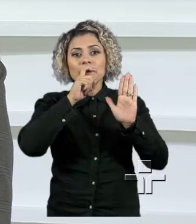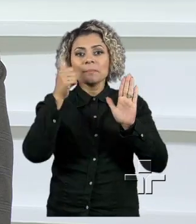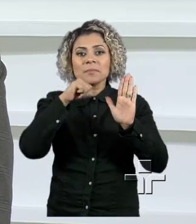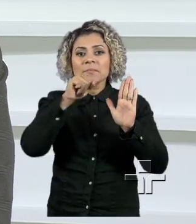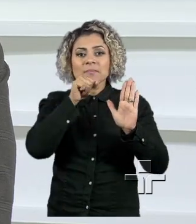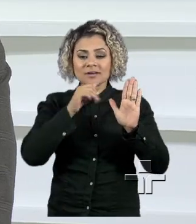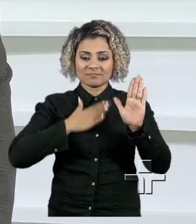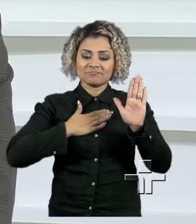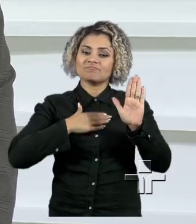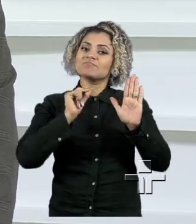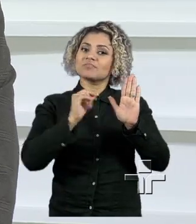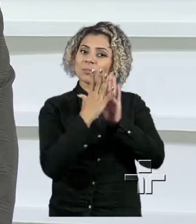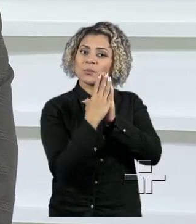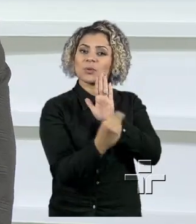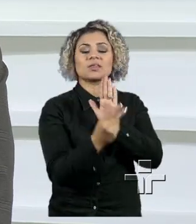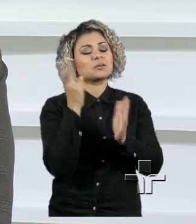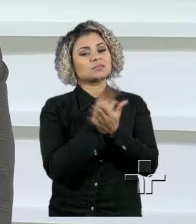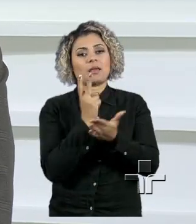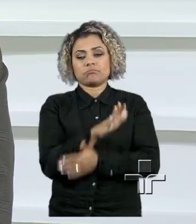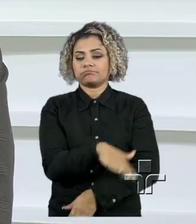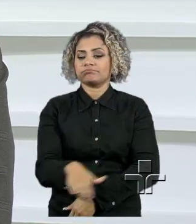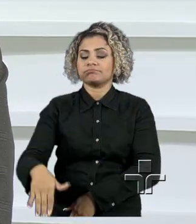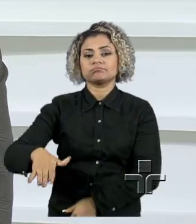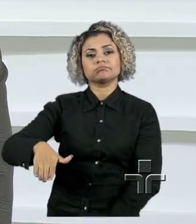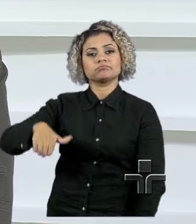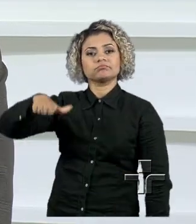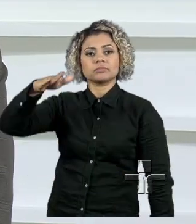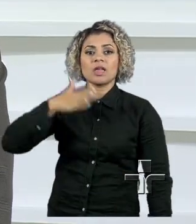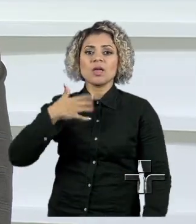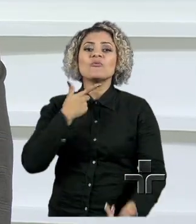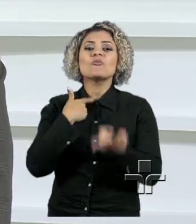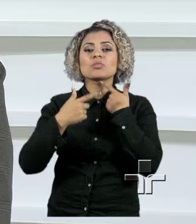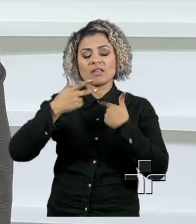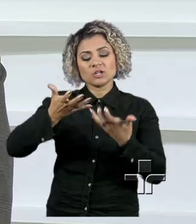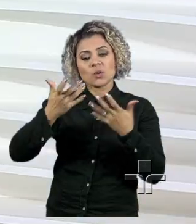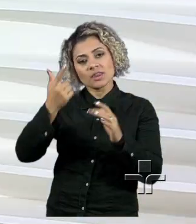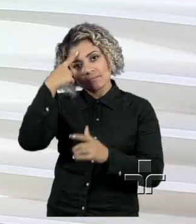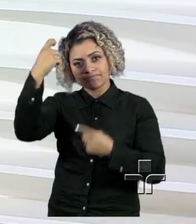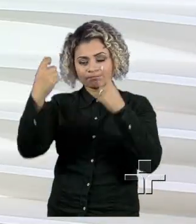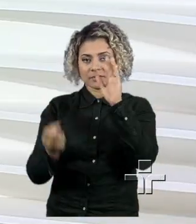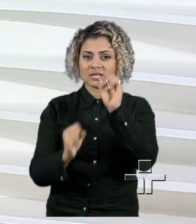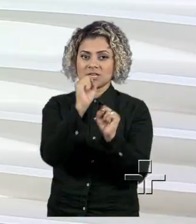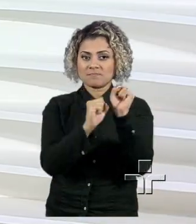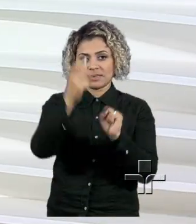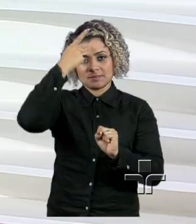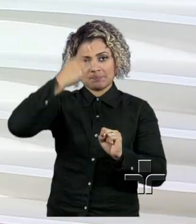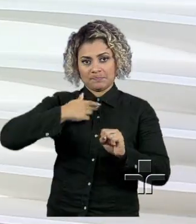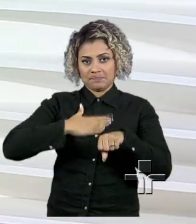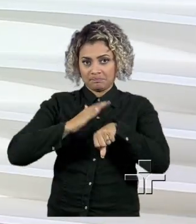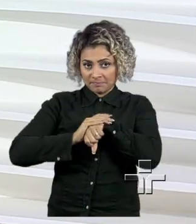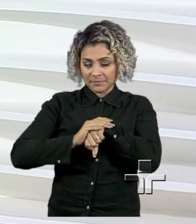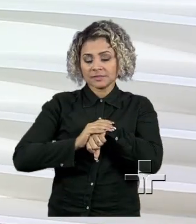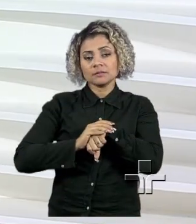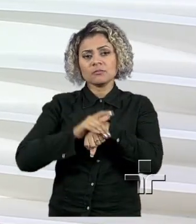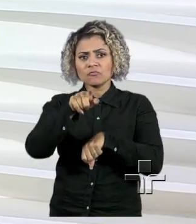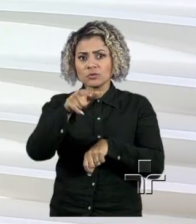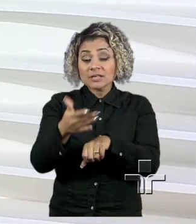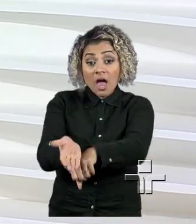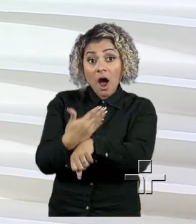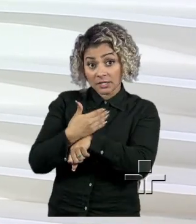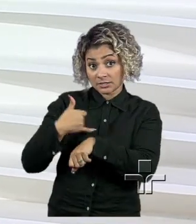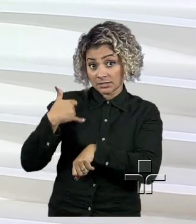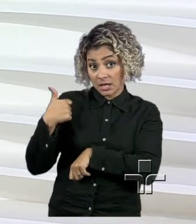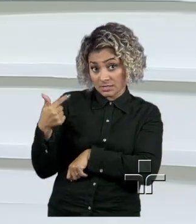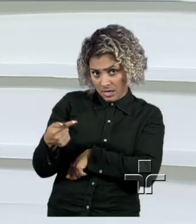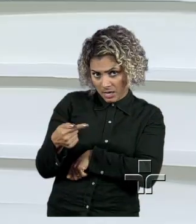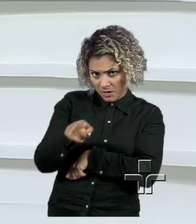empreendedores, sempre, já desde criança, vontade de ter um negócio próprio. Você, antes dos 17